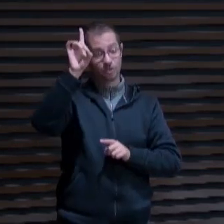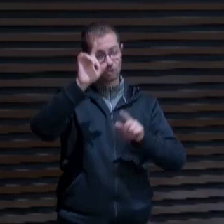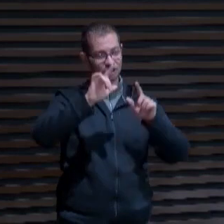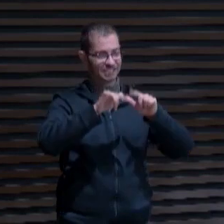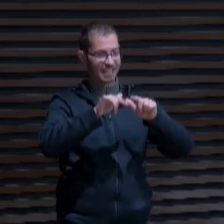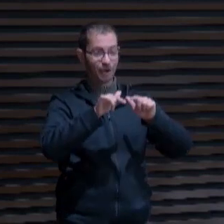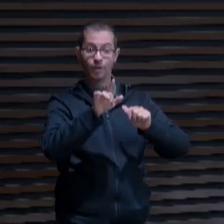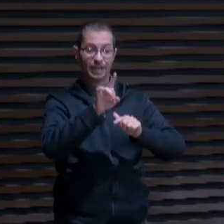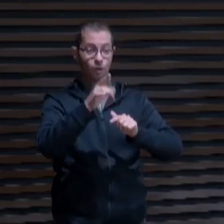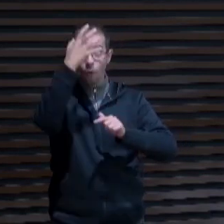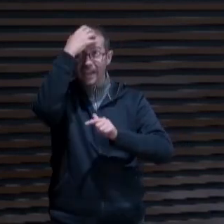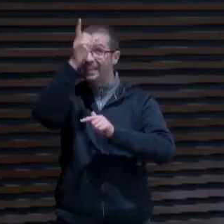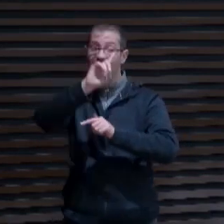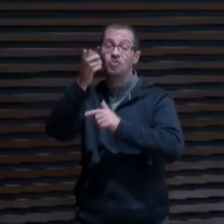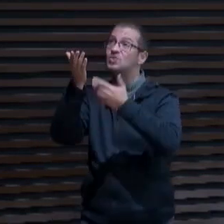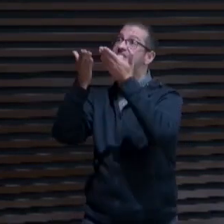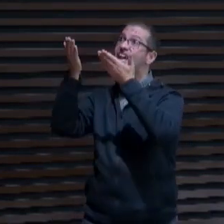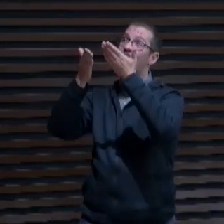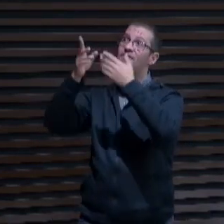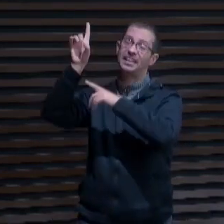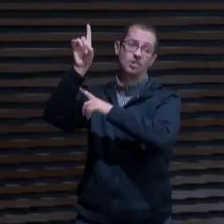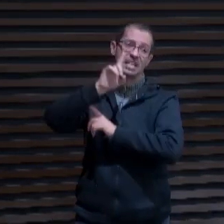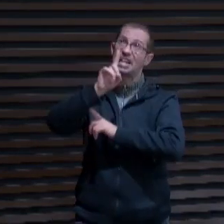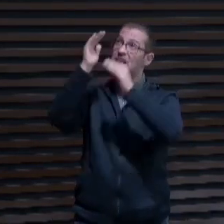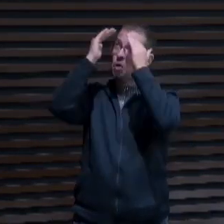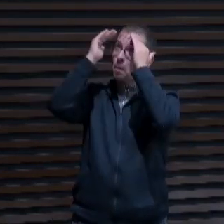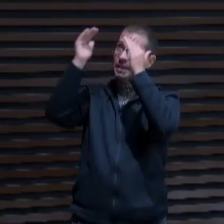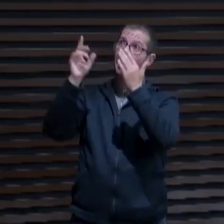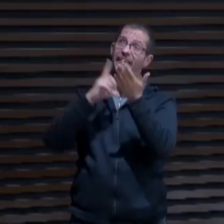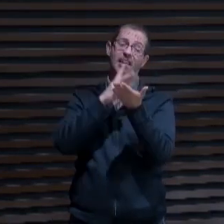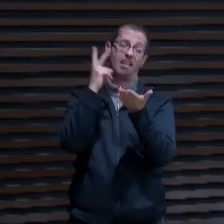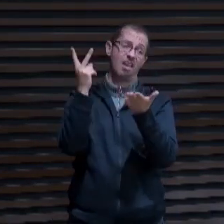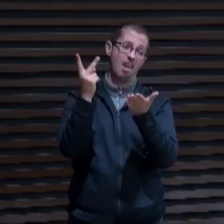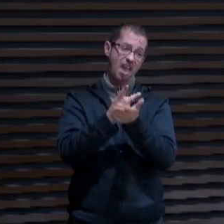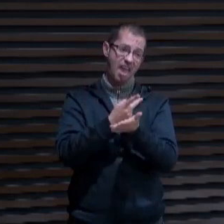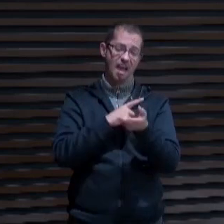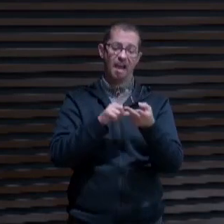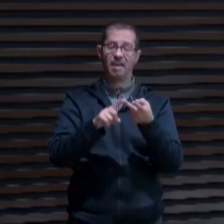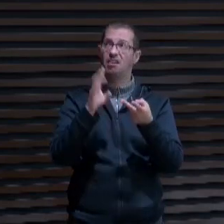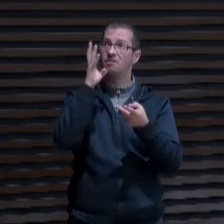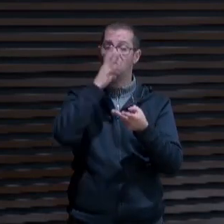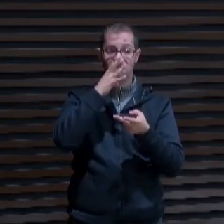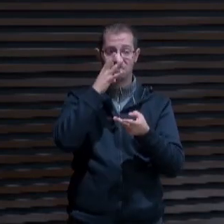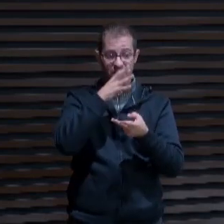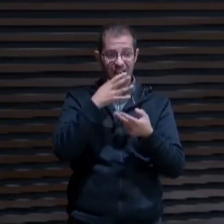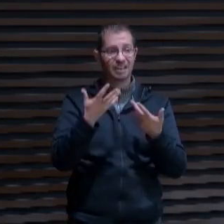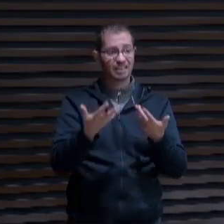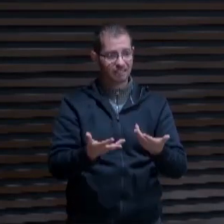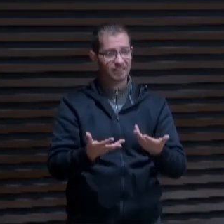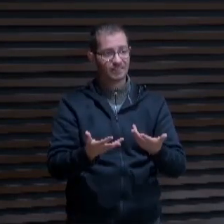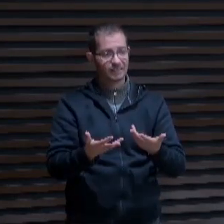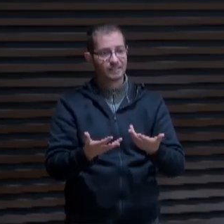Deus como deveria. Ele desobedece, ele é negligente. Ele não observa a palavra de Deus.